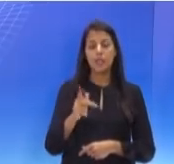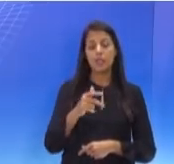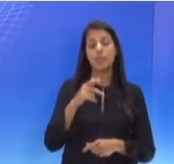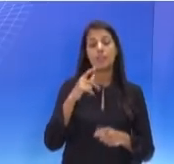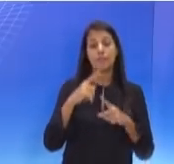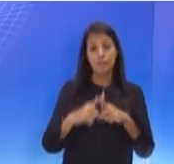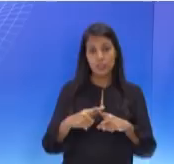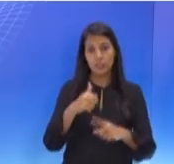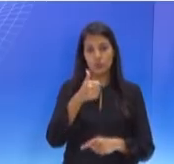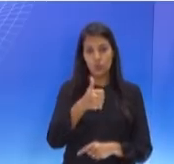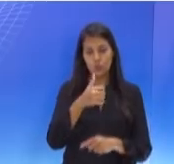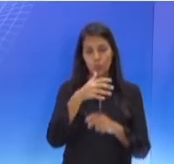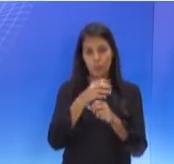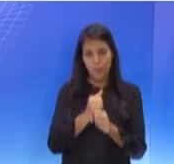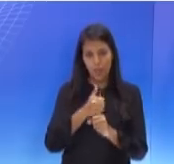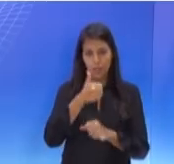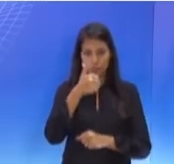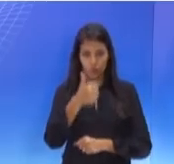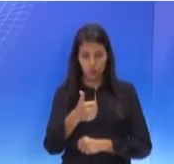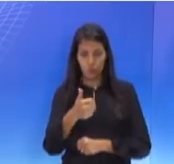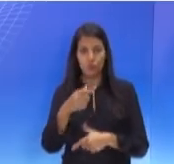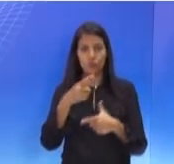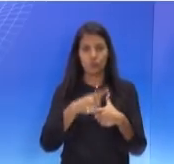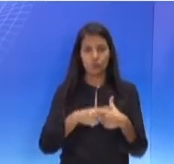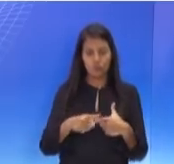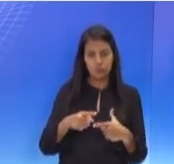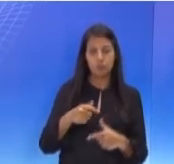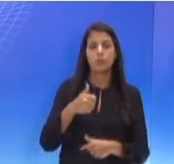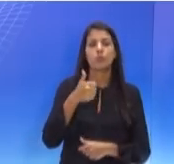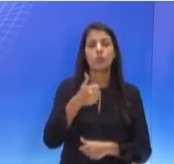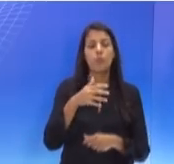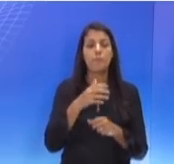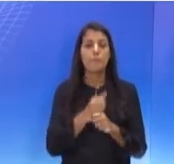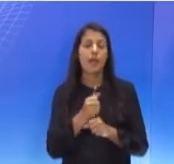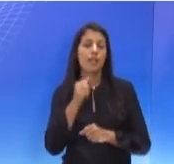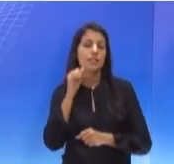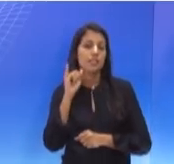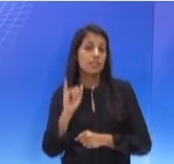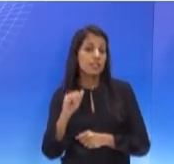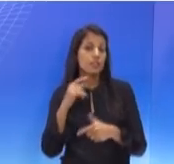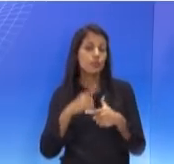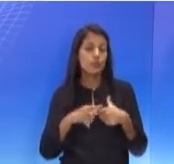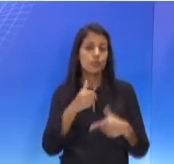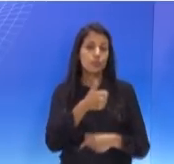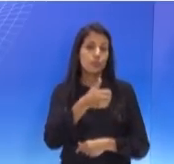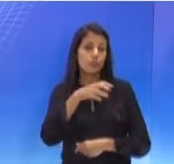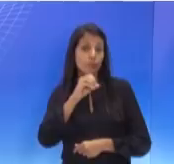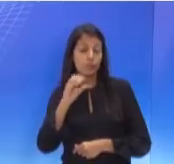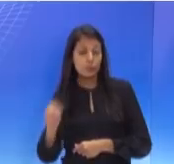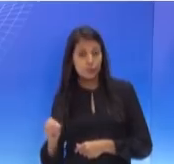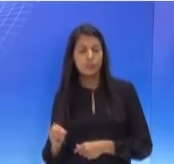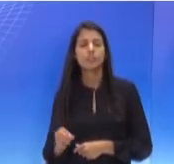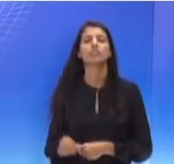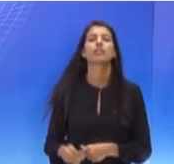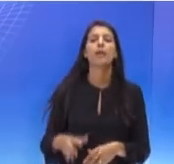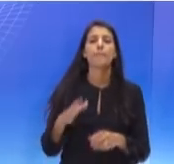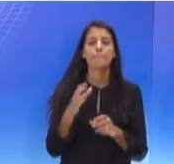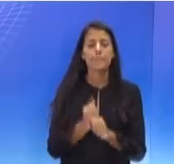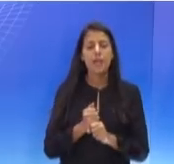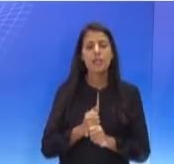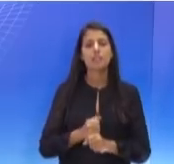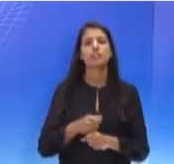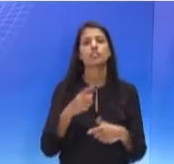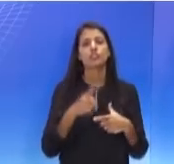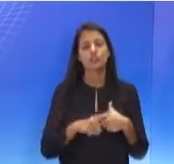1 dividido por 1 mais I dividido por 100, mais 1 dividido por 1 mais I dividido